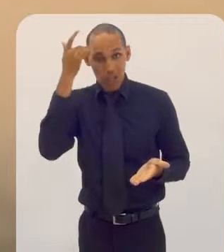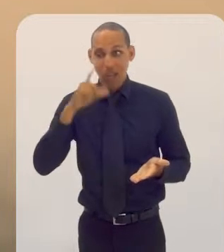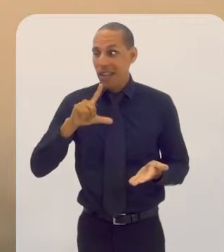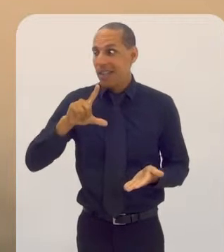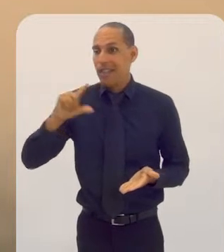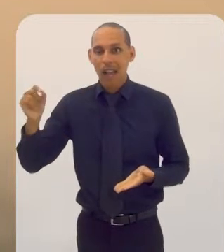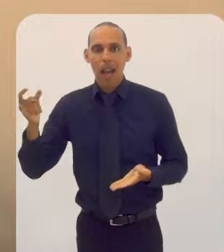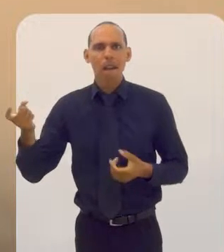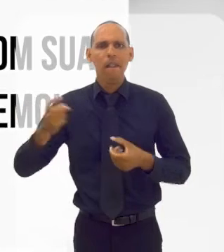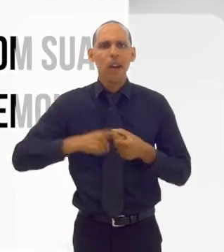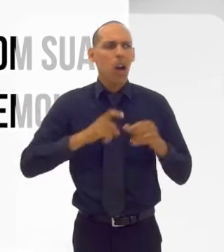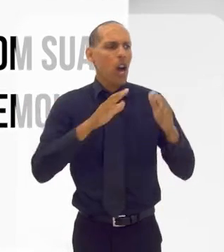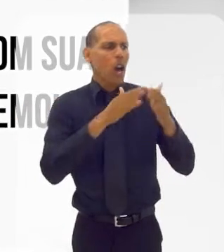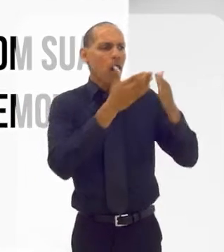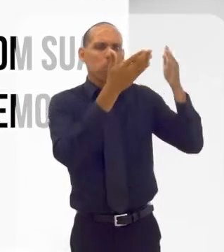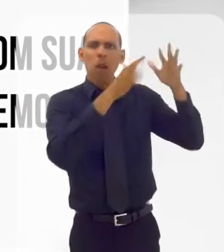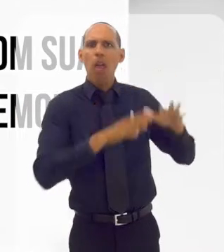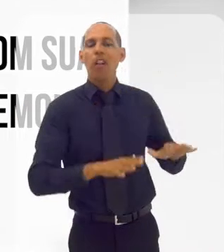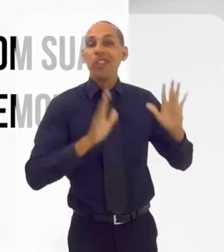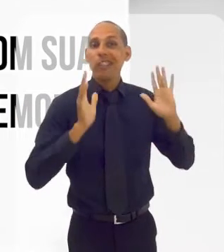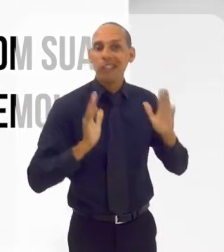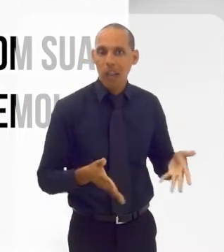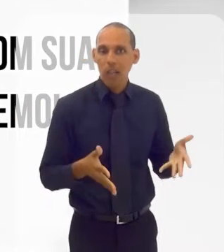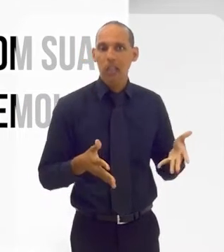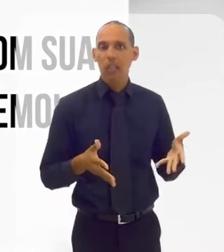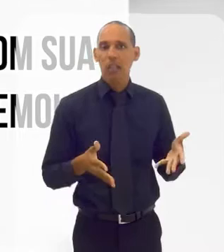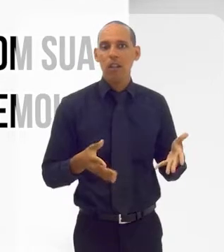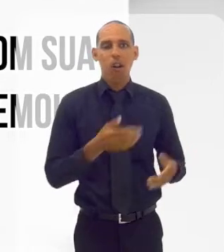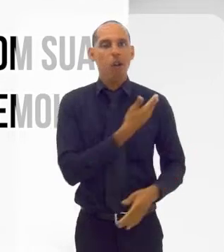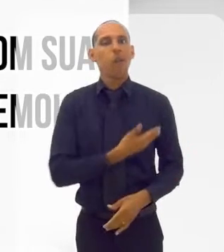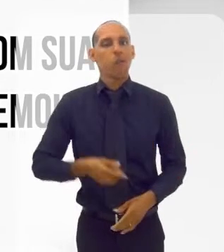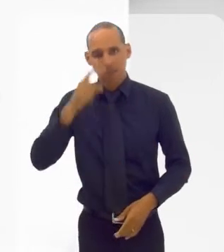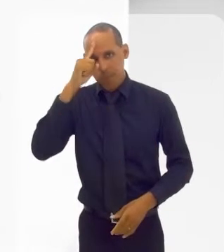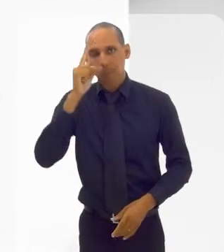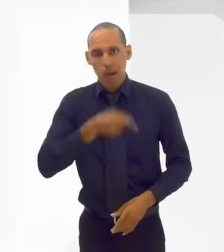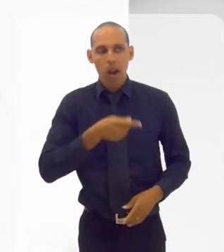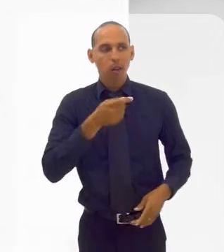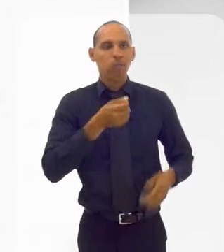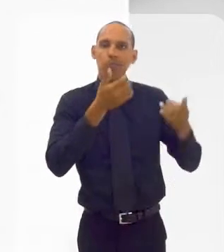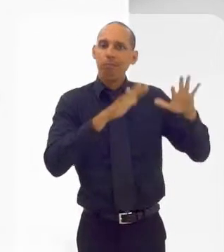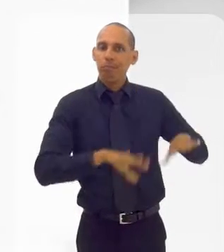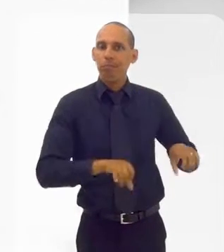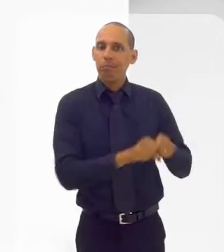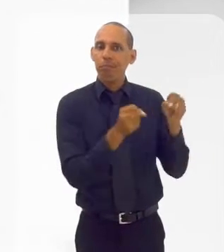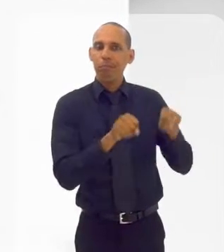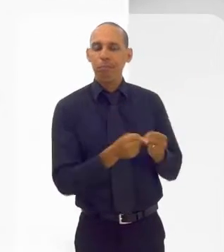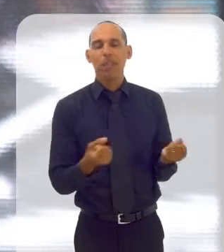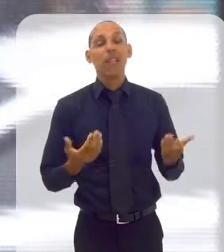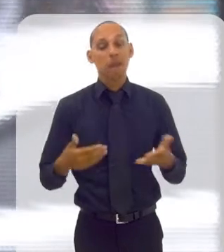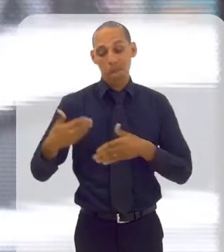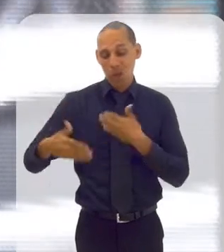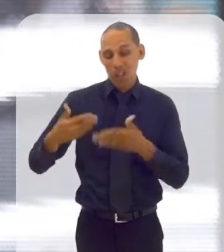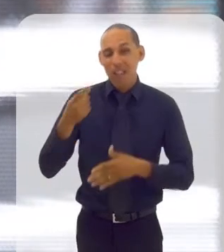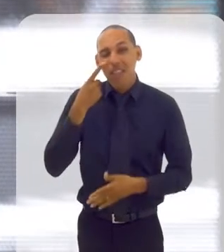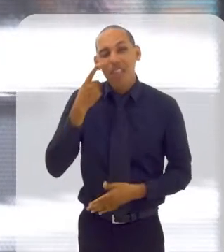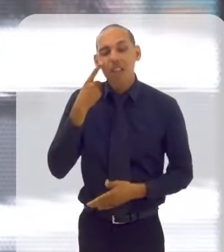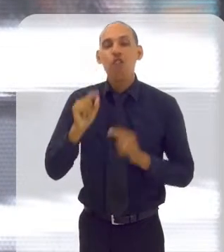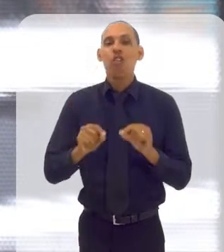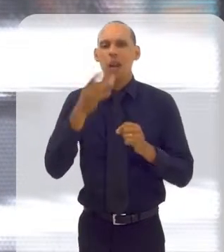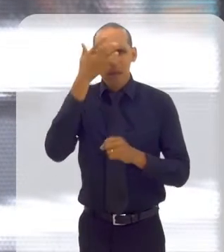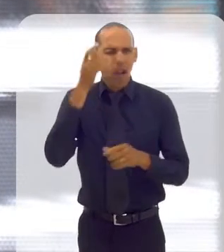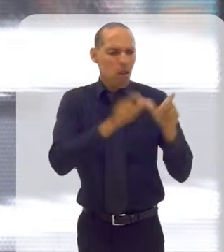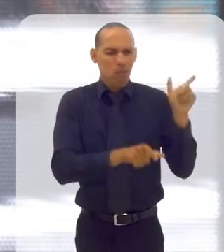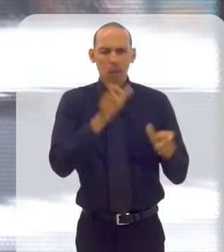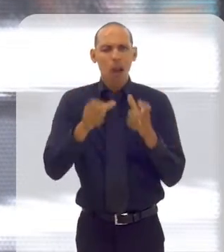ter gente que saía de casa, quando voltava a casa não existia mais. E nesse processo que a gente vai ver uma